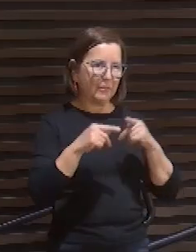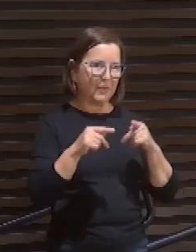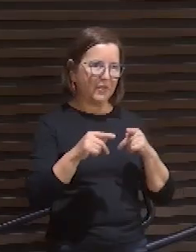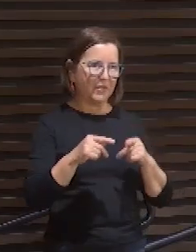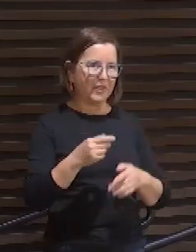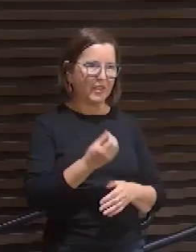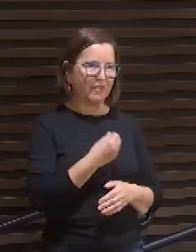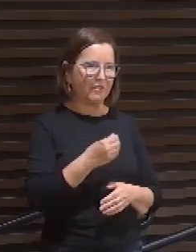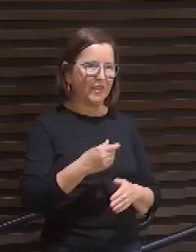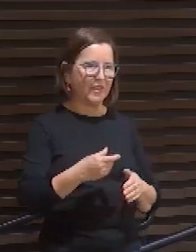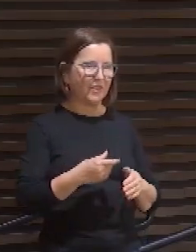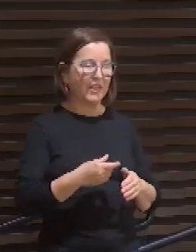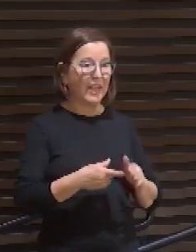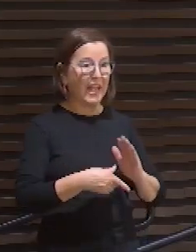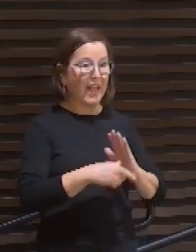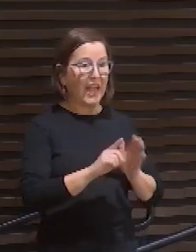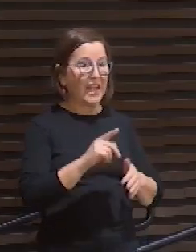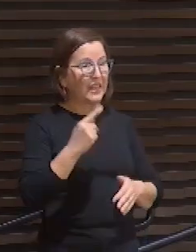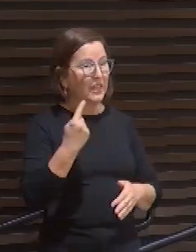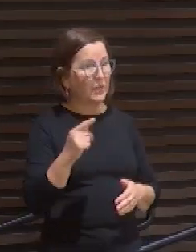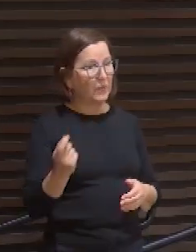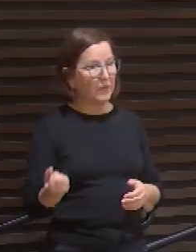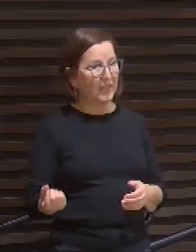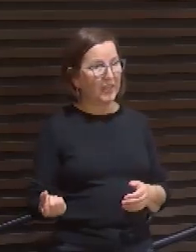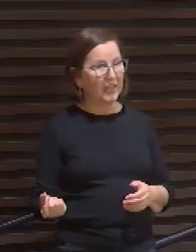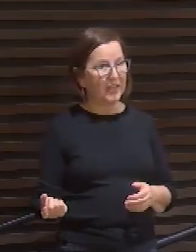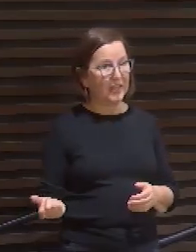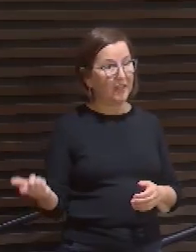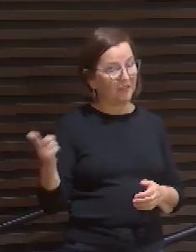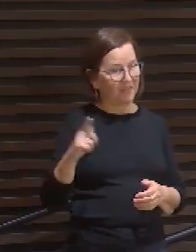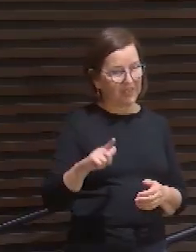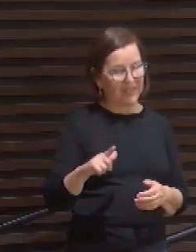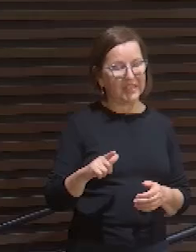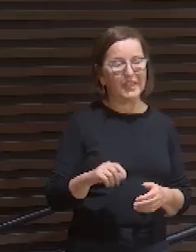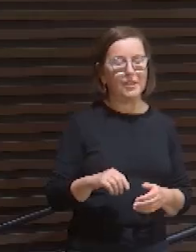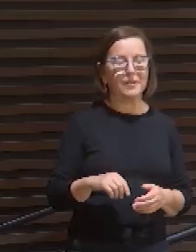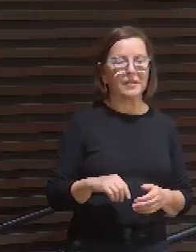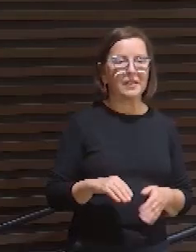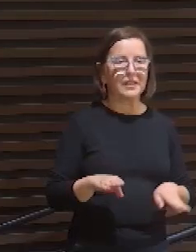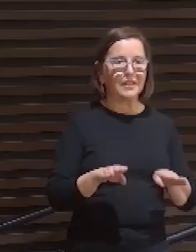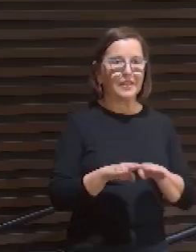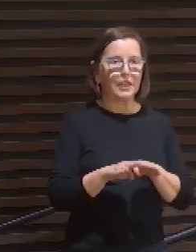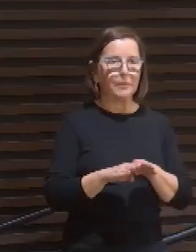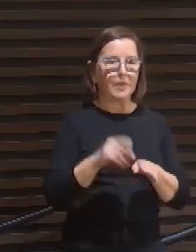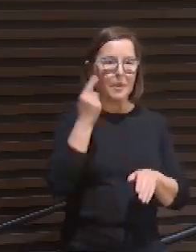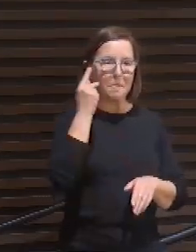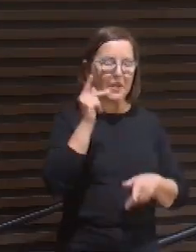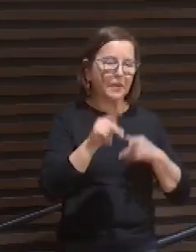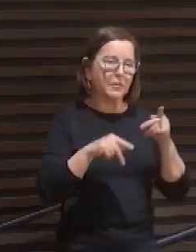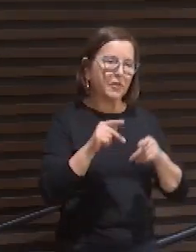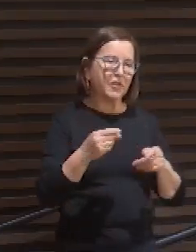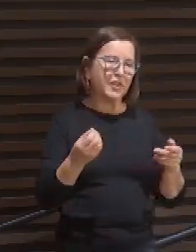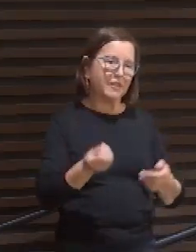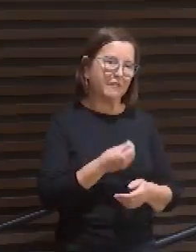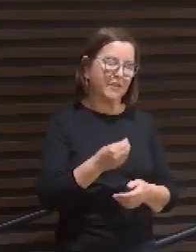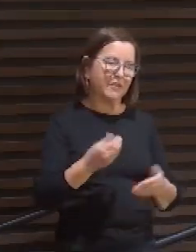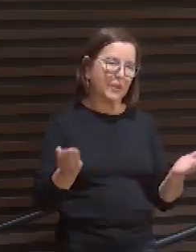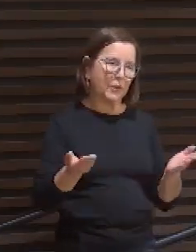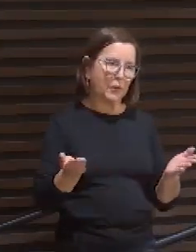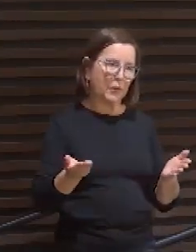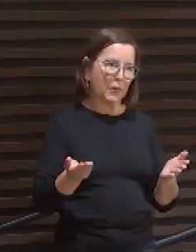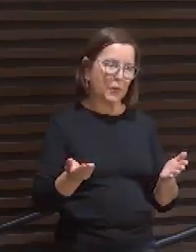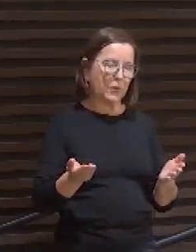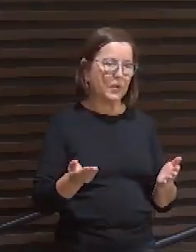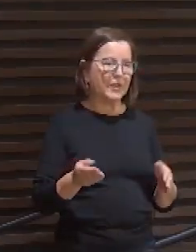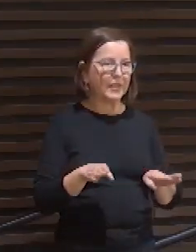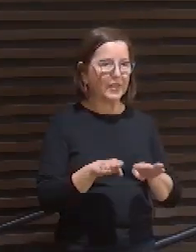antes da sua vinda, sobre a aliança antiga, como os que vivem hoje, como aqueles que vierem no futuro,